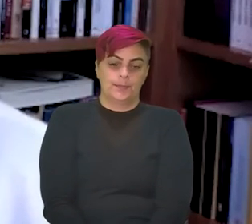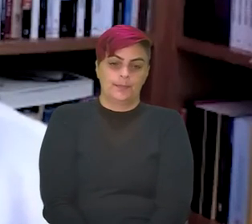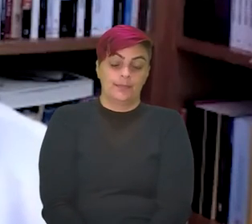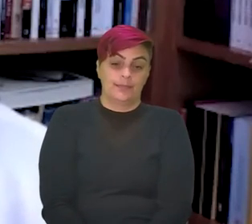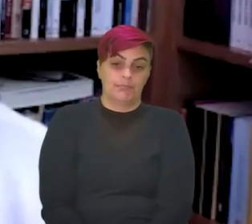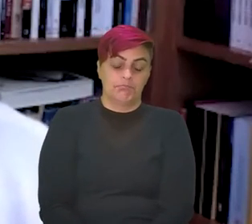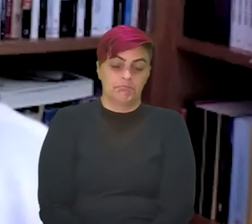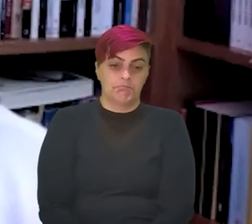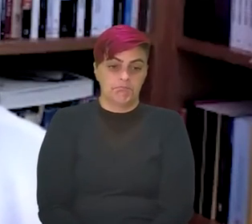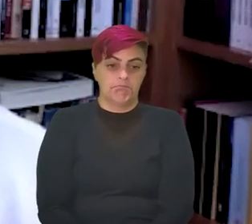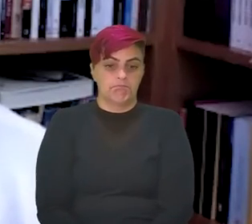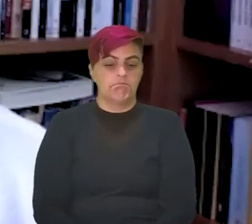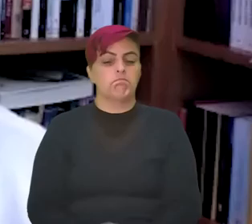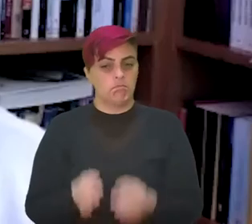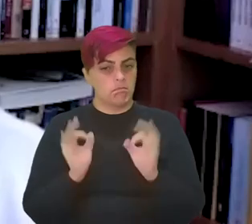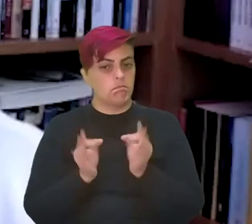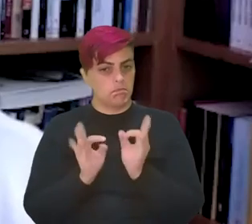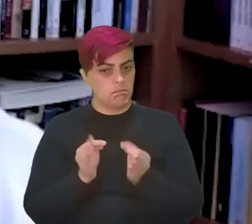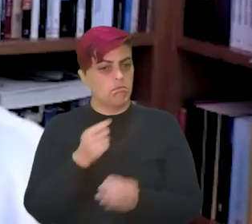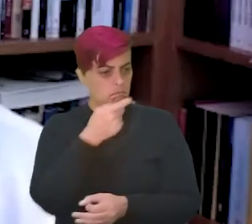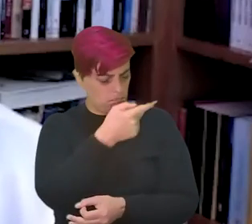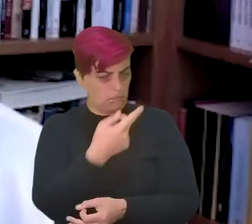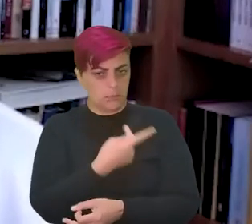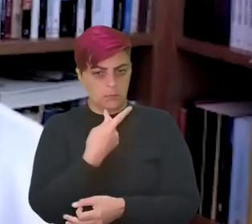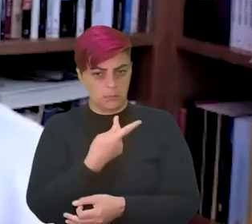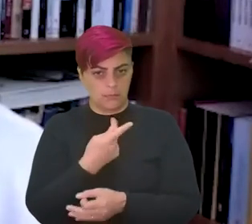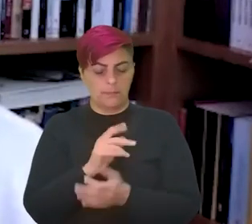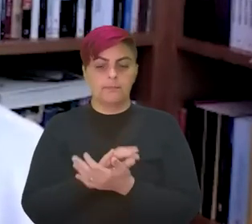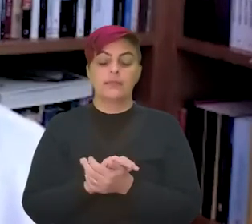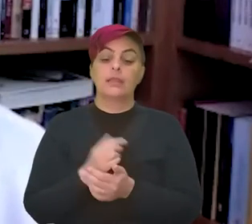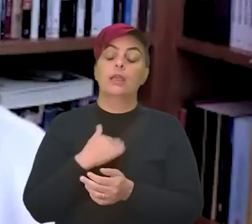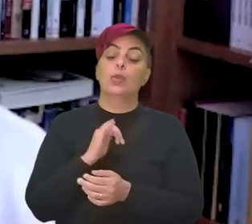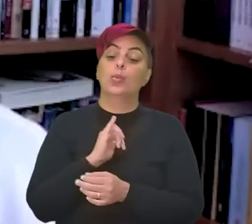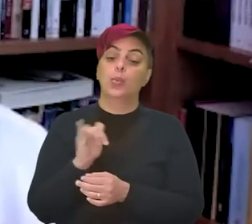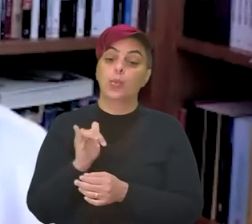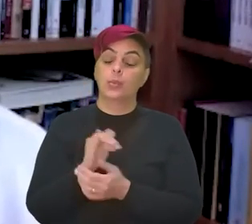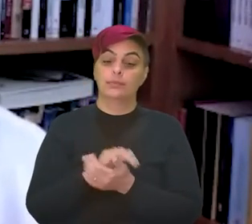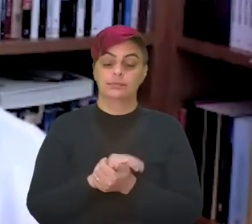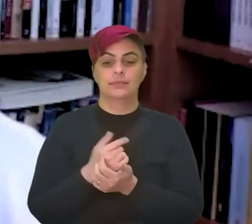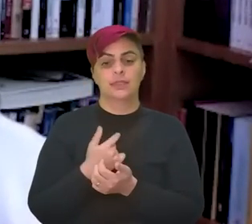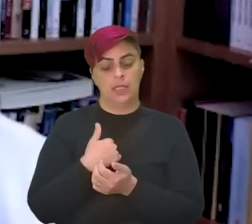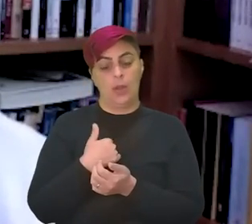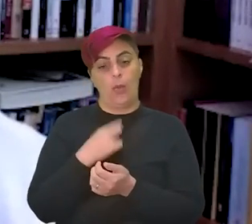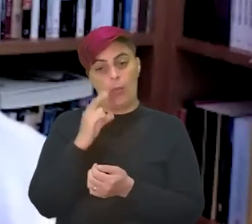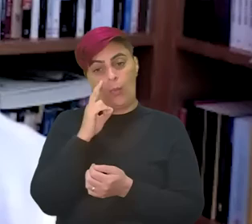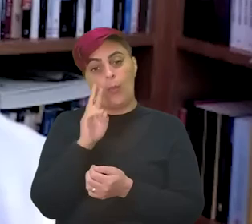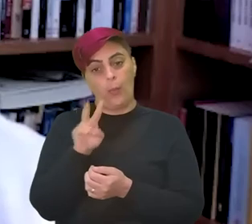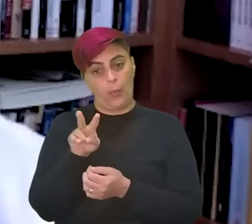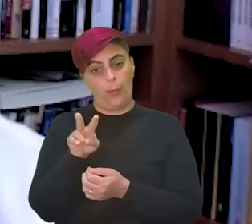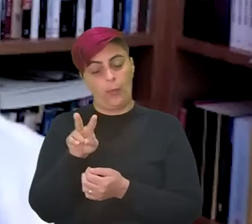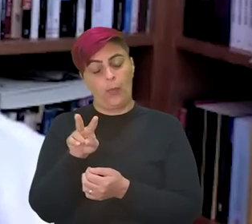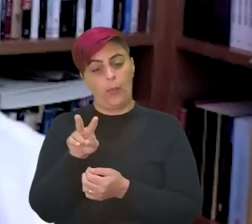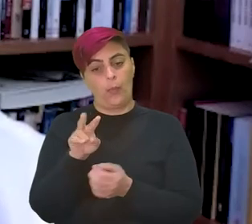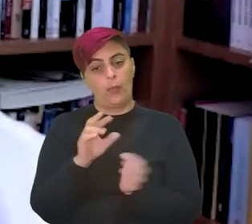Enfim, suas observações são absolutamente fantásticas. Deixa eu te dizer, eu